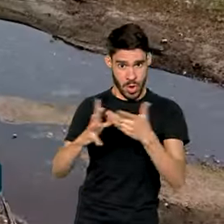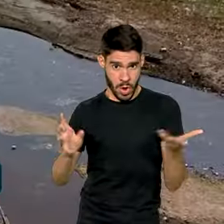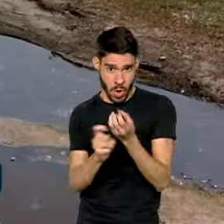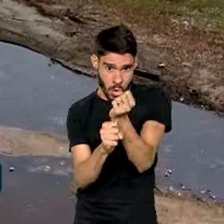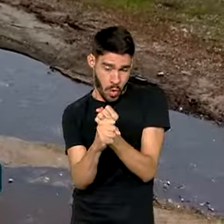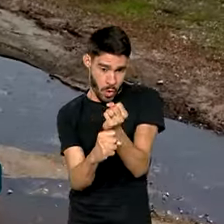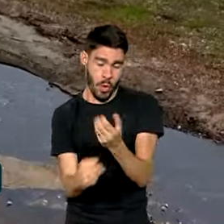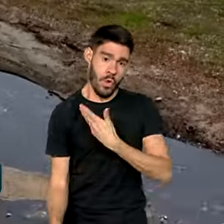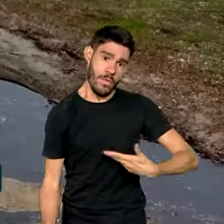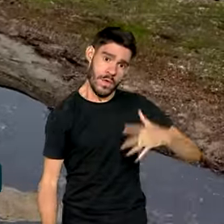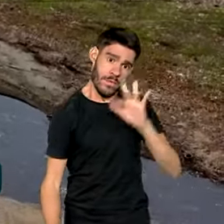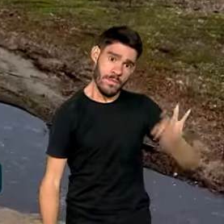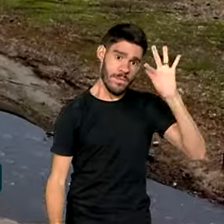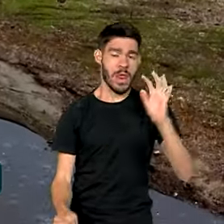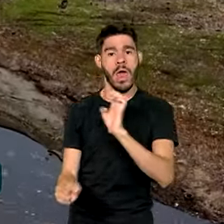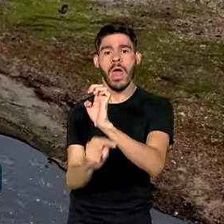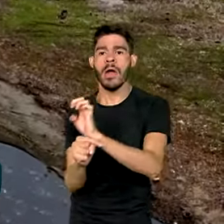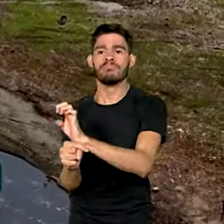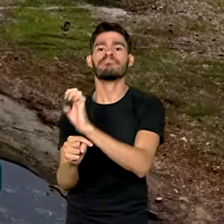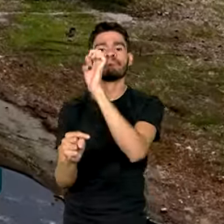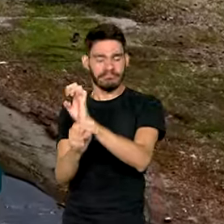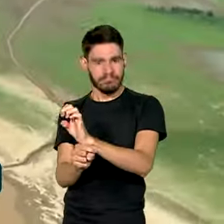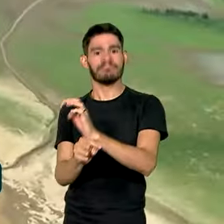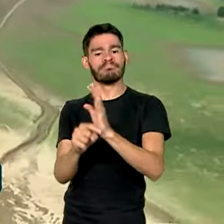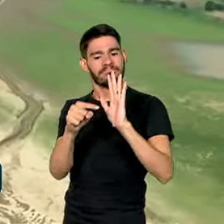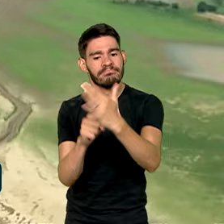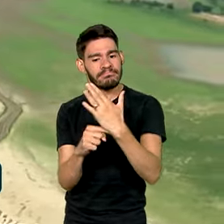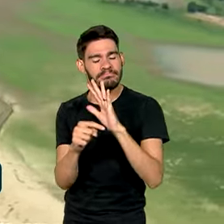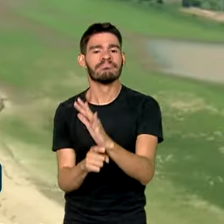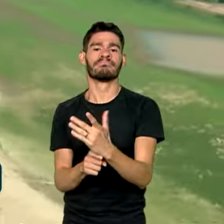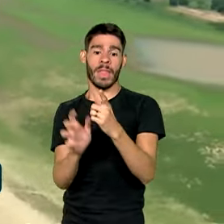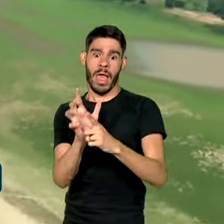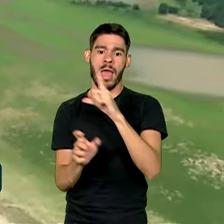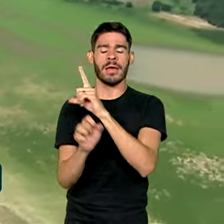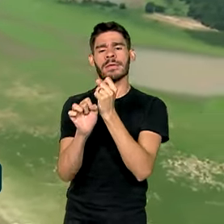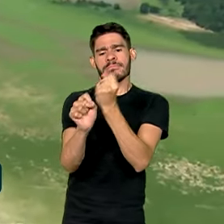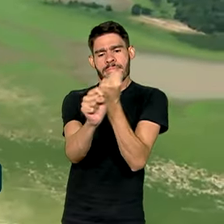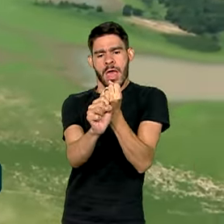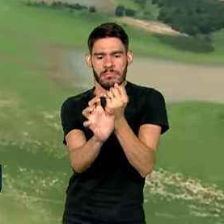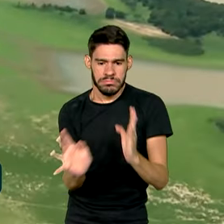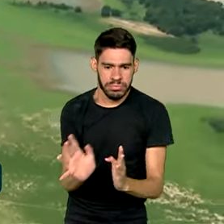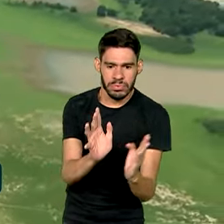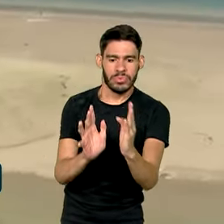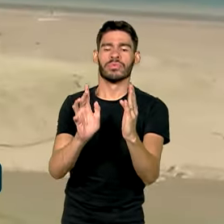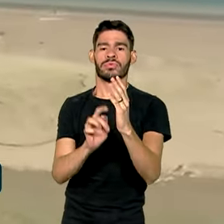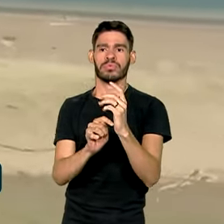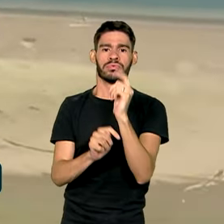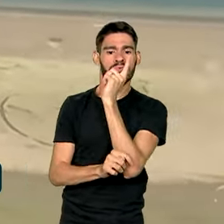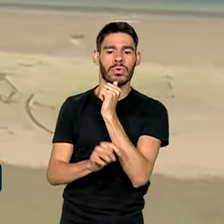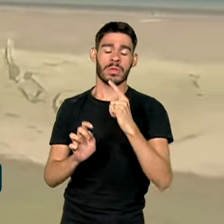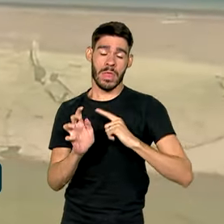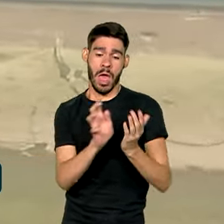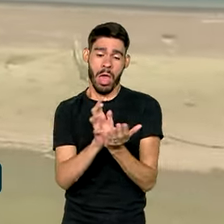os governos federal e estadual colaboram para antecipar a dragagem em um trecho do rio Amazonas, por onde passam